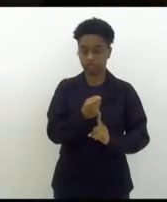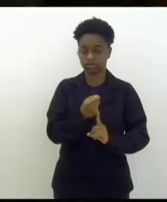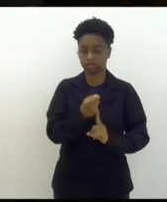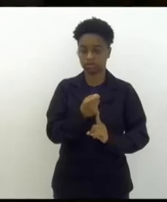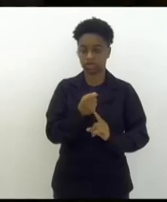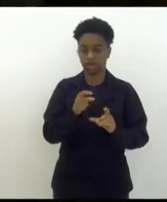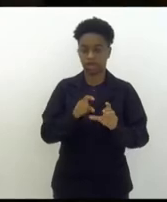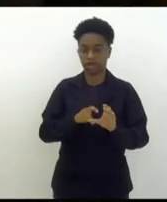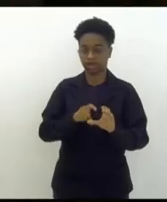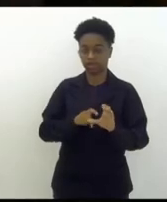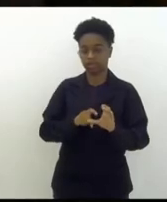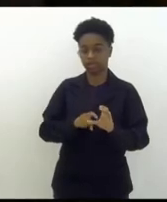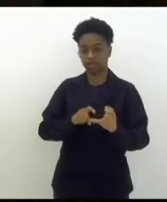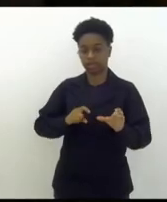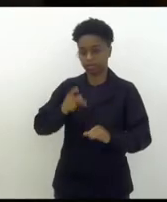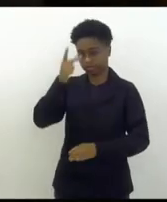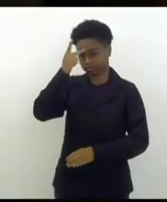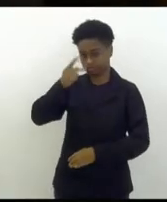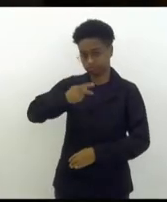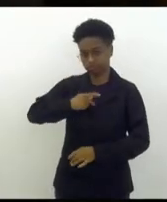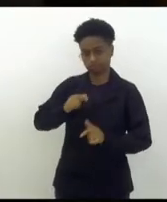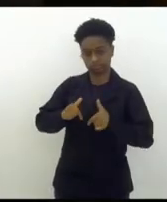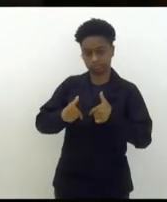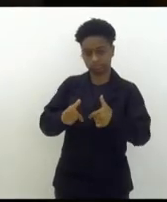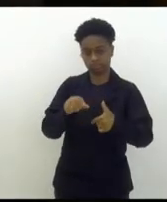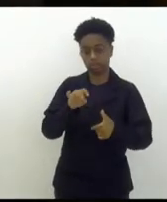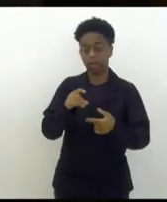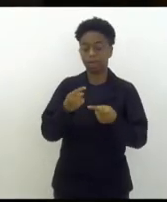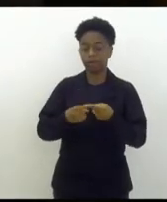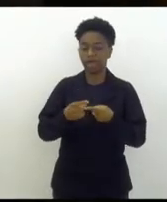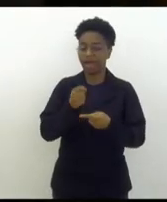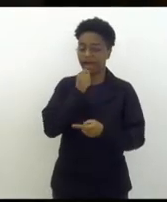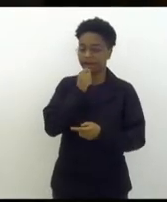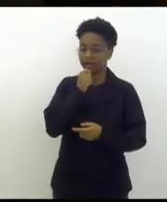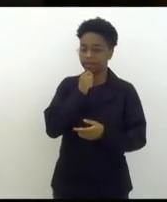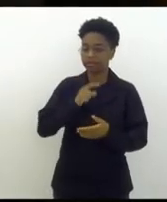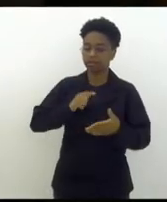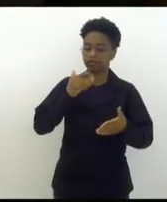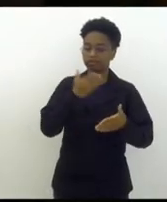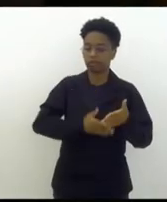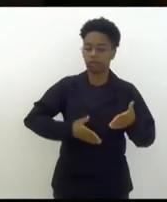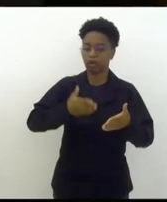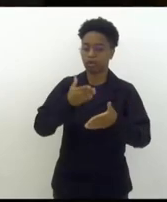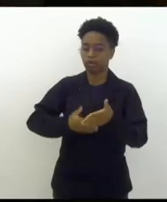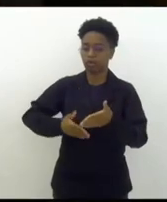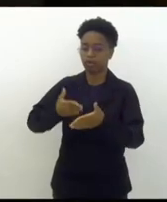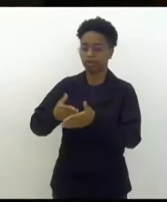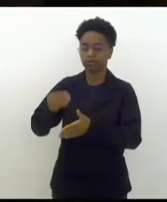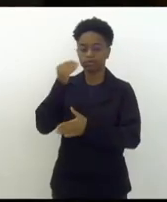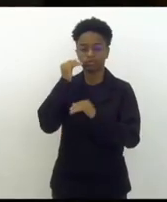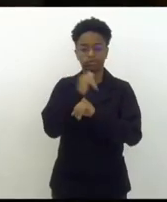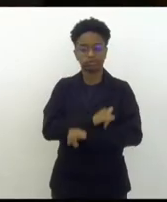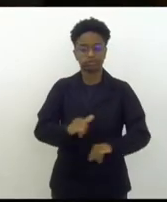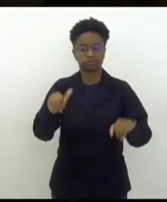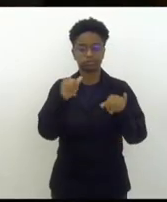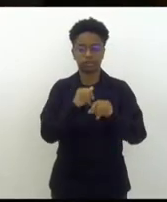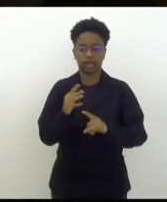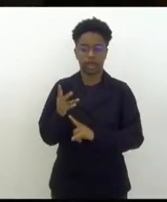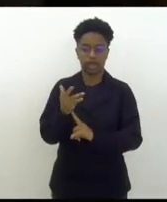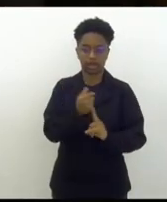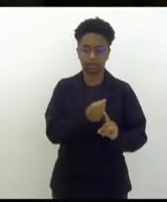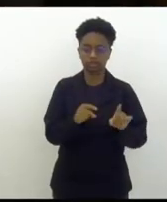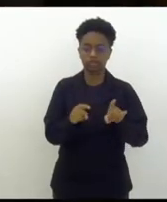Independentes que enfrentam ainda uma série de obstáculos para divulgação de suas obras